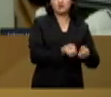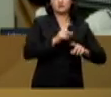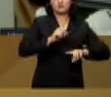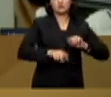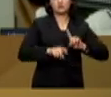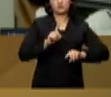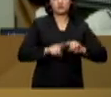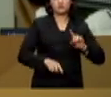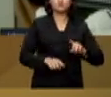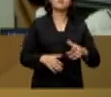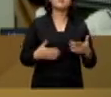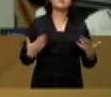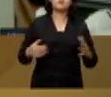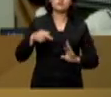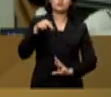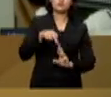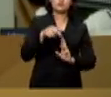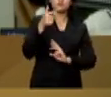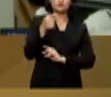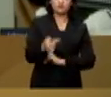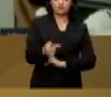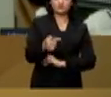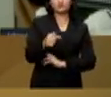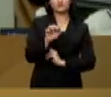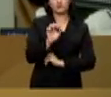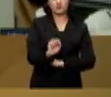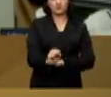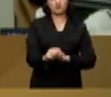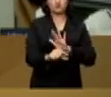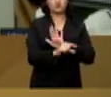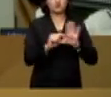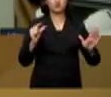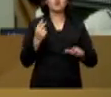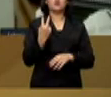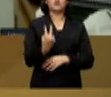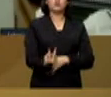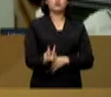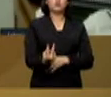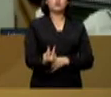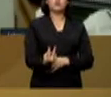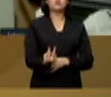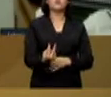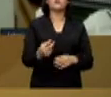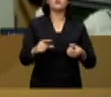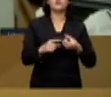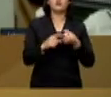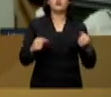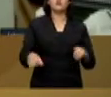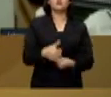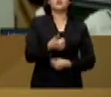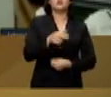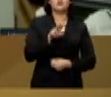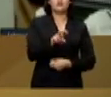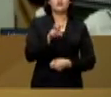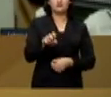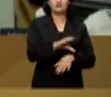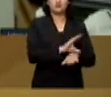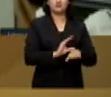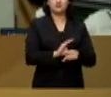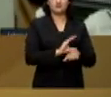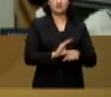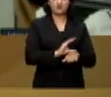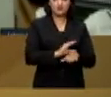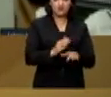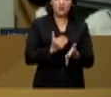operação. Os incisos 7 e 8 do parágrafo 2º do artigo 155 da Constituição passaram a contar